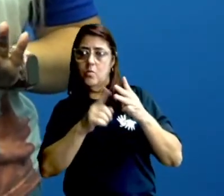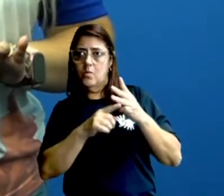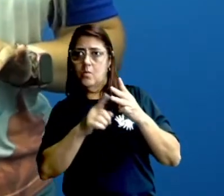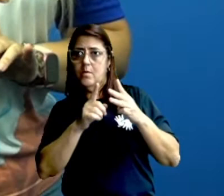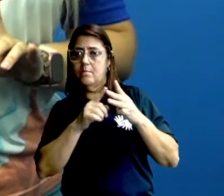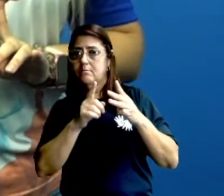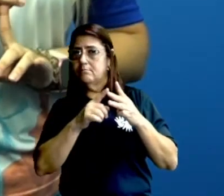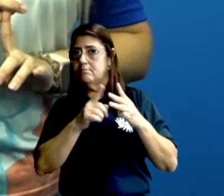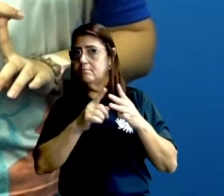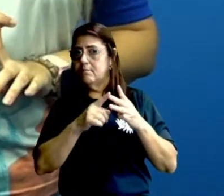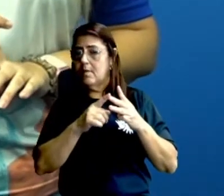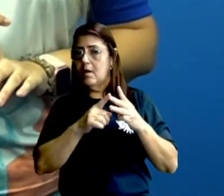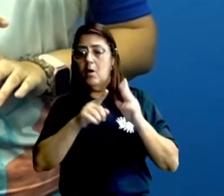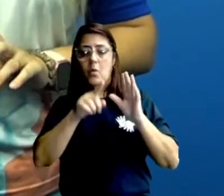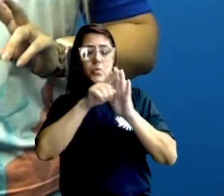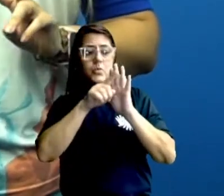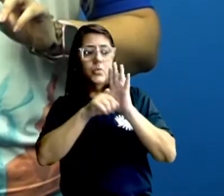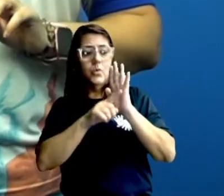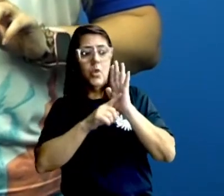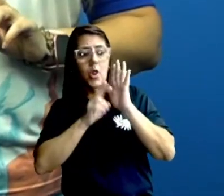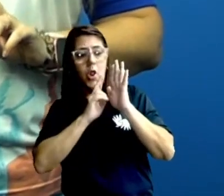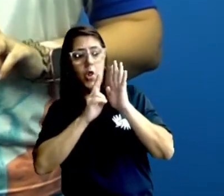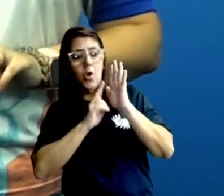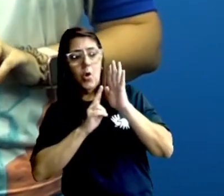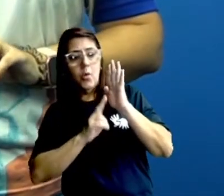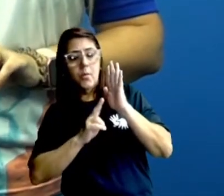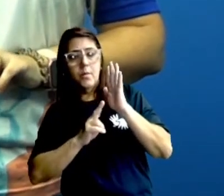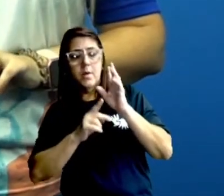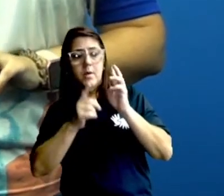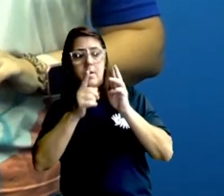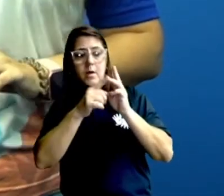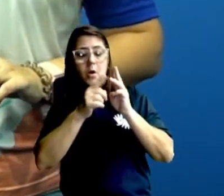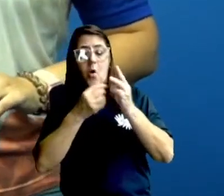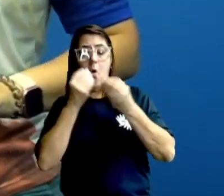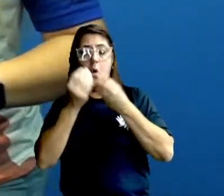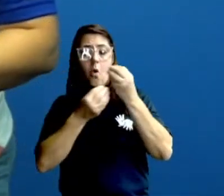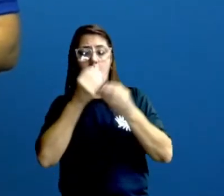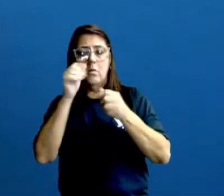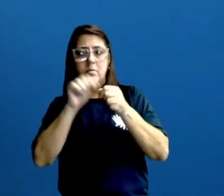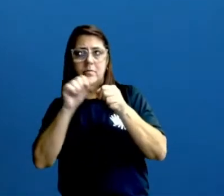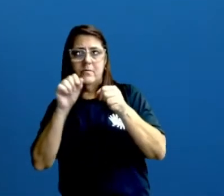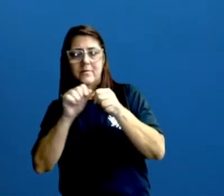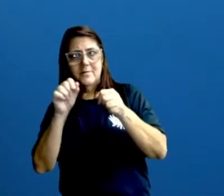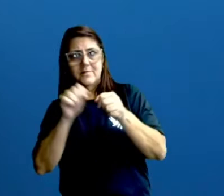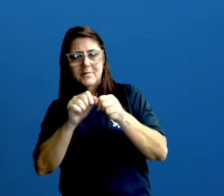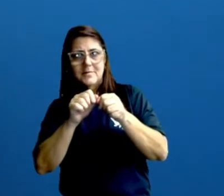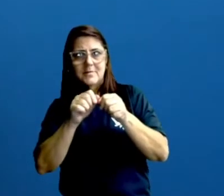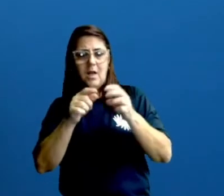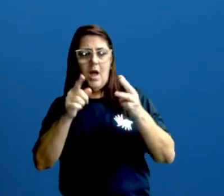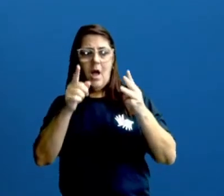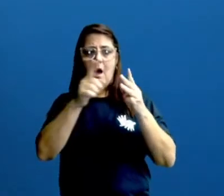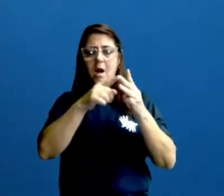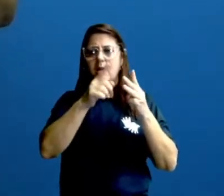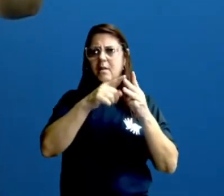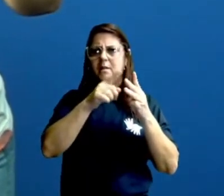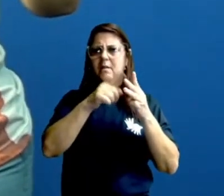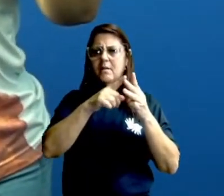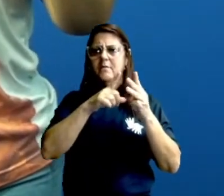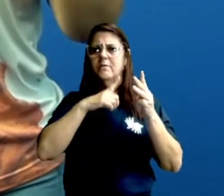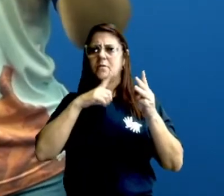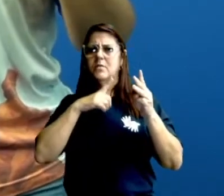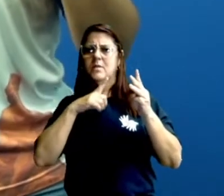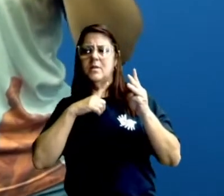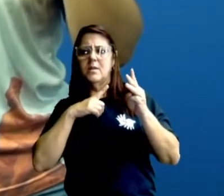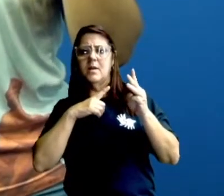receitas, que são os ingredientes e o modo de fazer. Nos ingredientes, eu vou ter